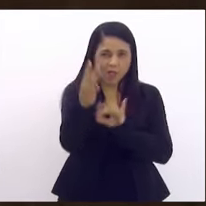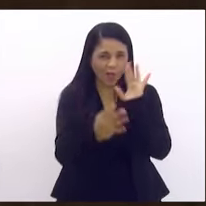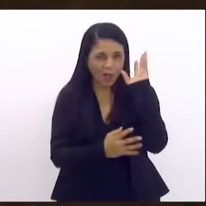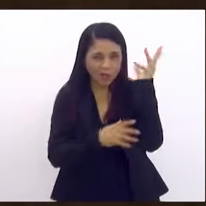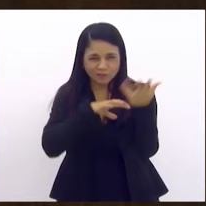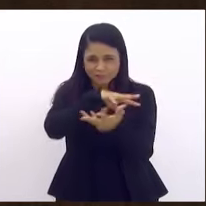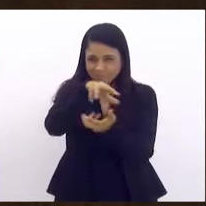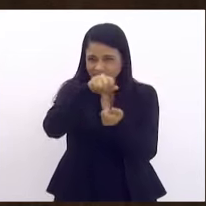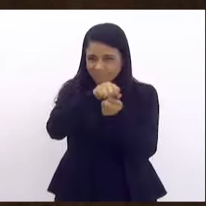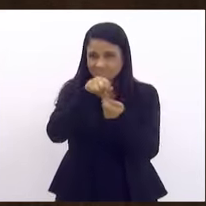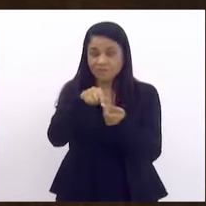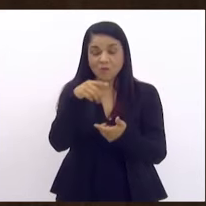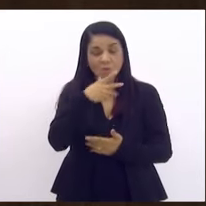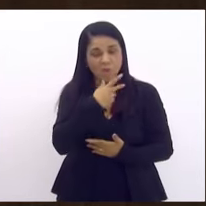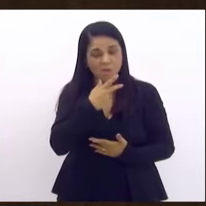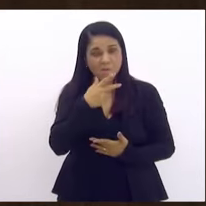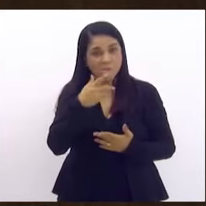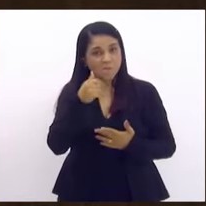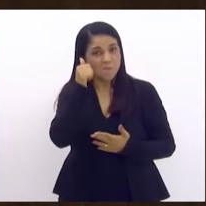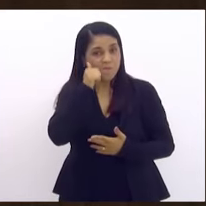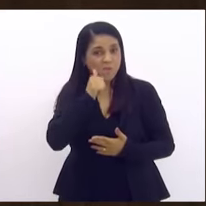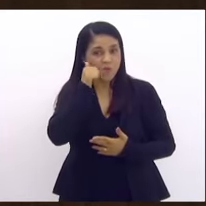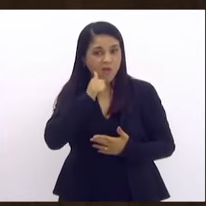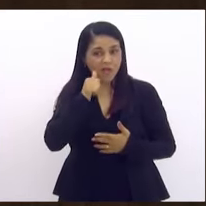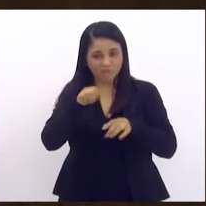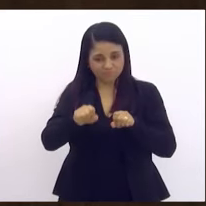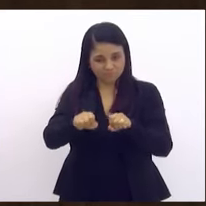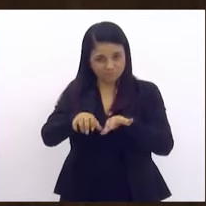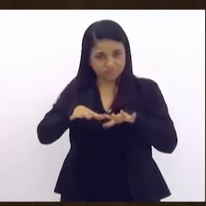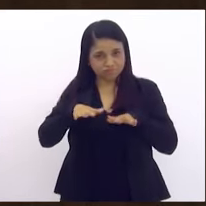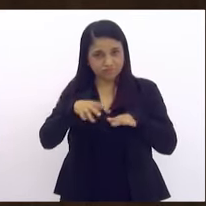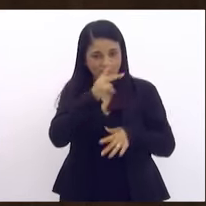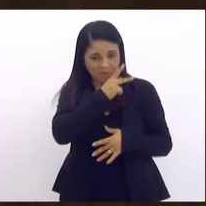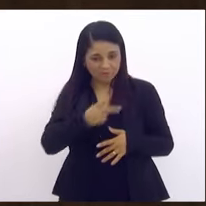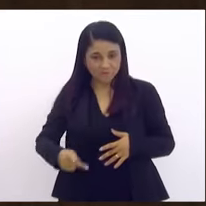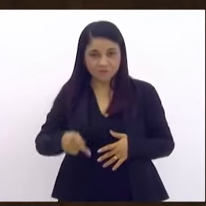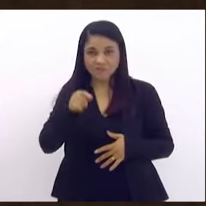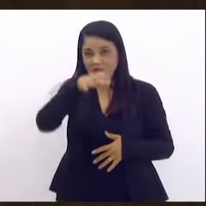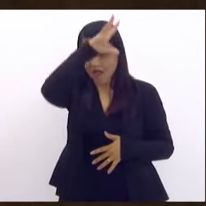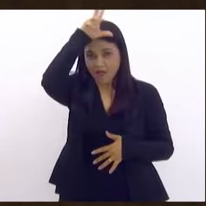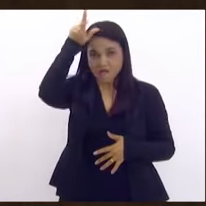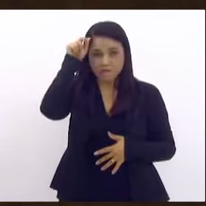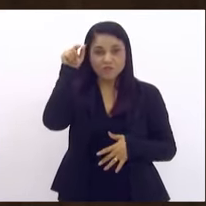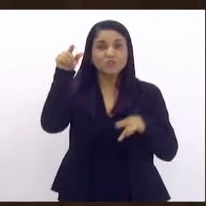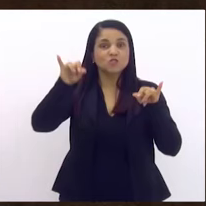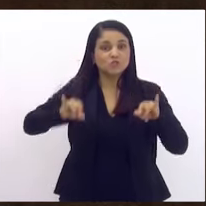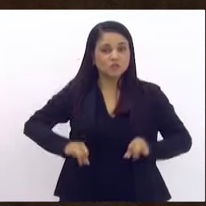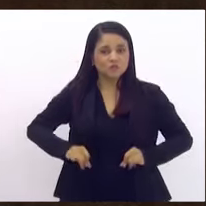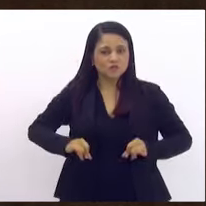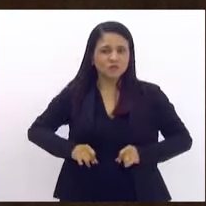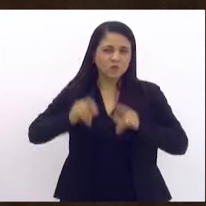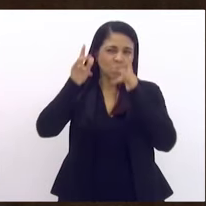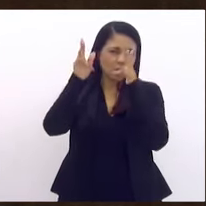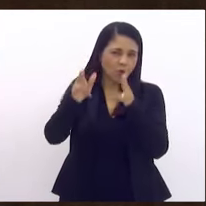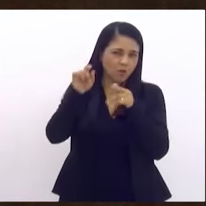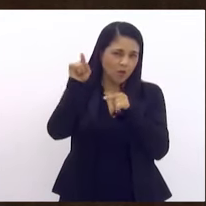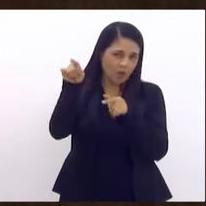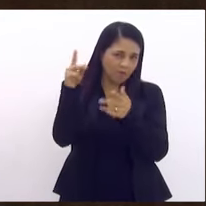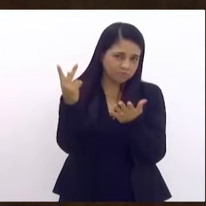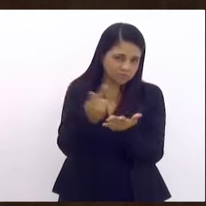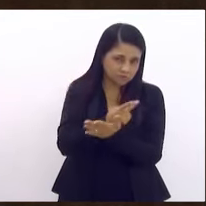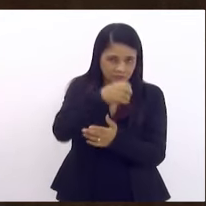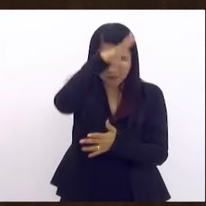sessão por uma mulher que é da Amazônia e que tá aqui sofrendo como eu com aquela horrorosa e